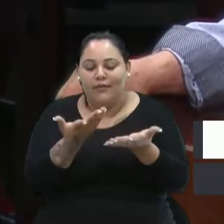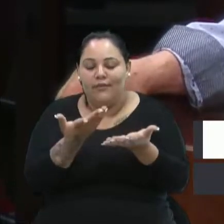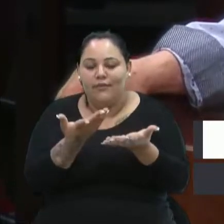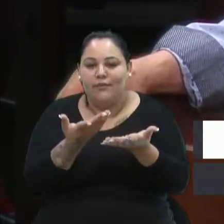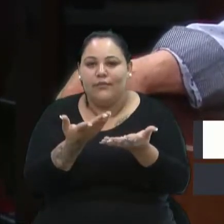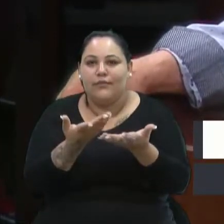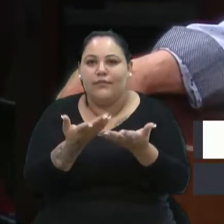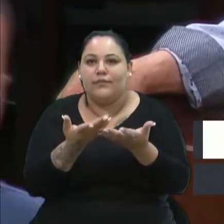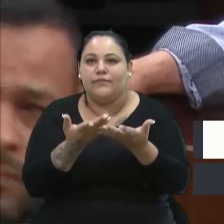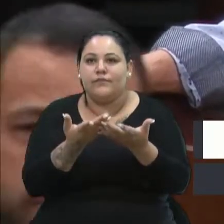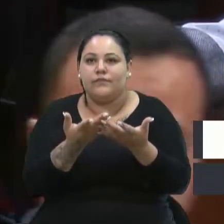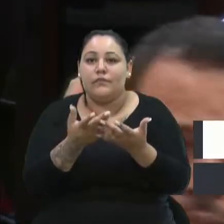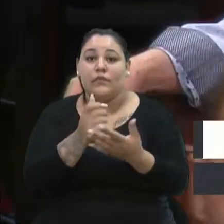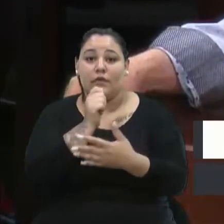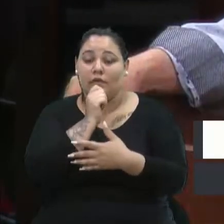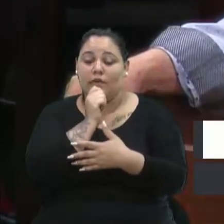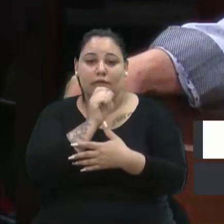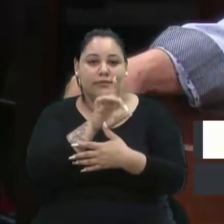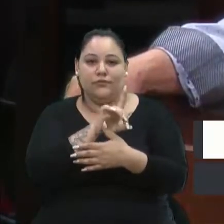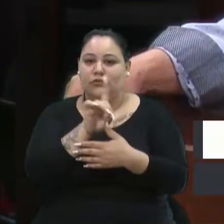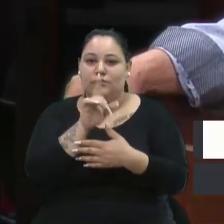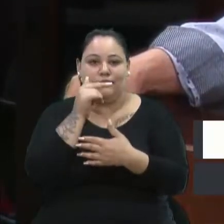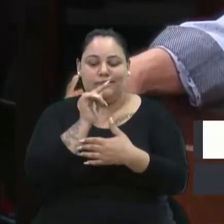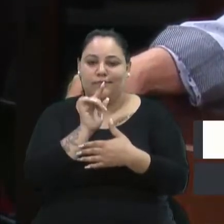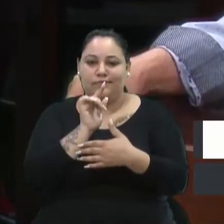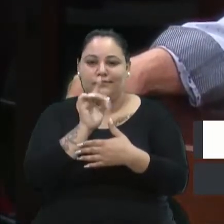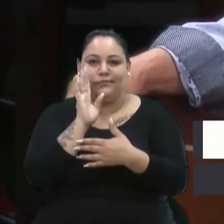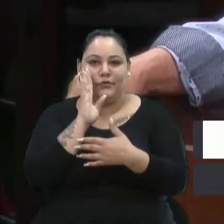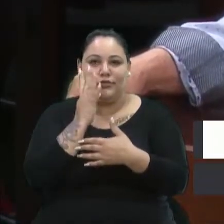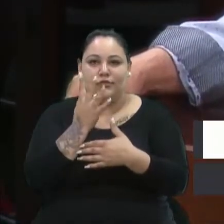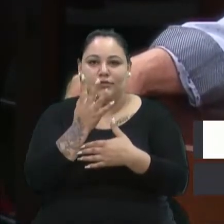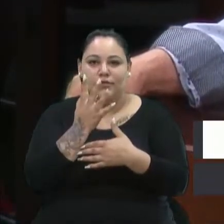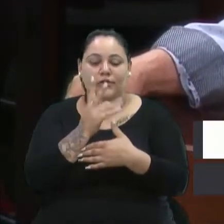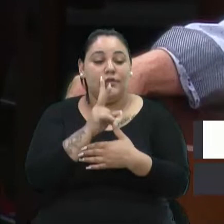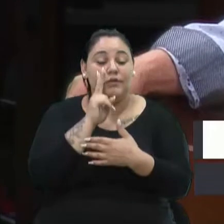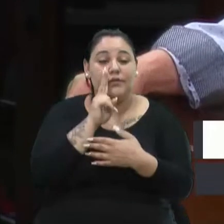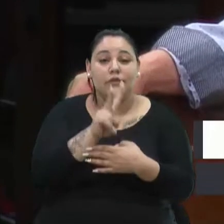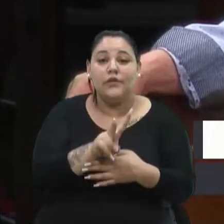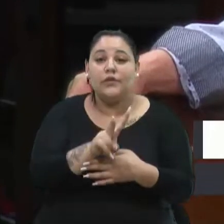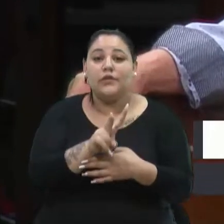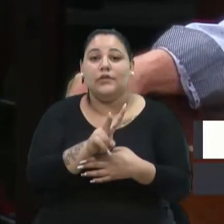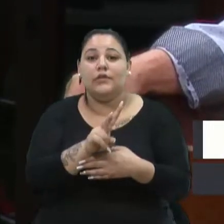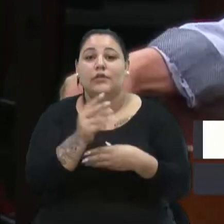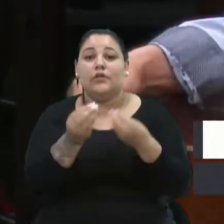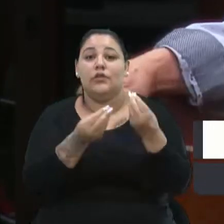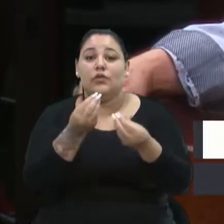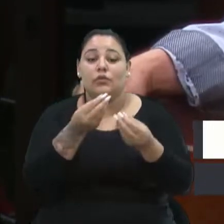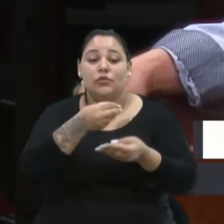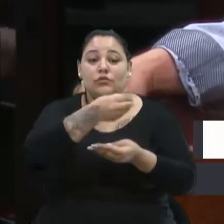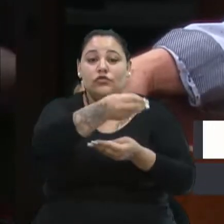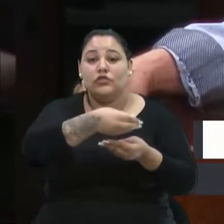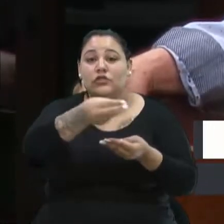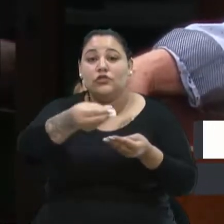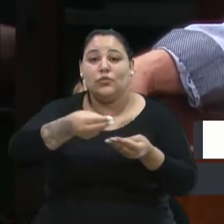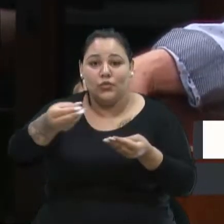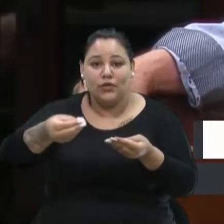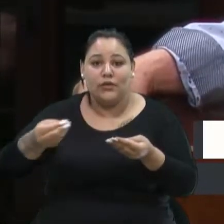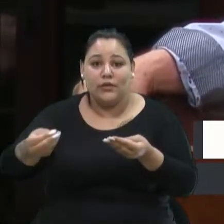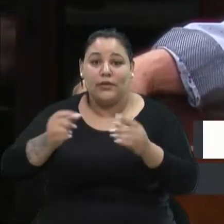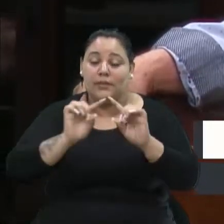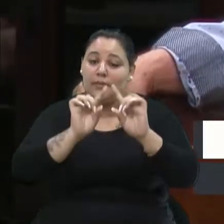Então, ainda não foi, enfim, visto essa parte de como a distribuição, mas deixou bem